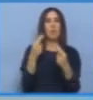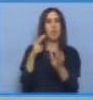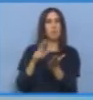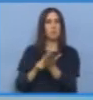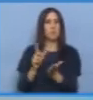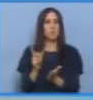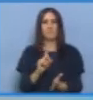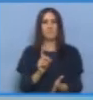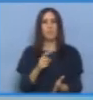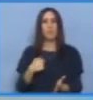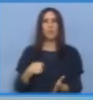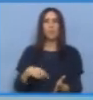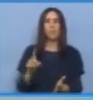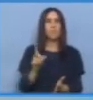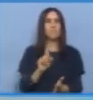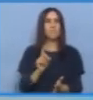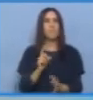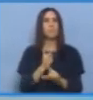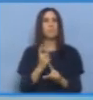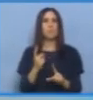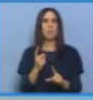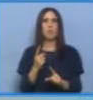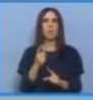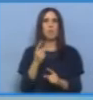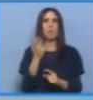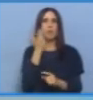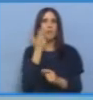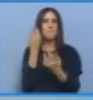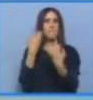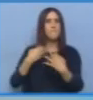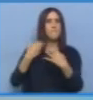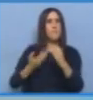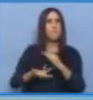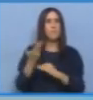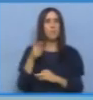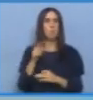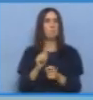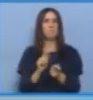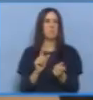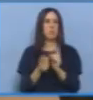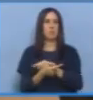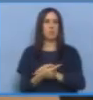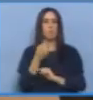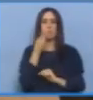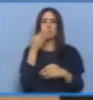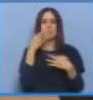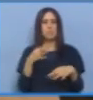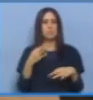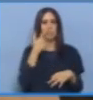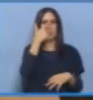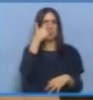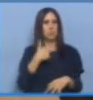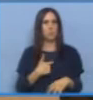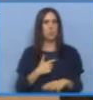e eu não vou para que seja mais glorificado ou que seja enaltecido, muito pelo contrário. Sou uma pessoa simples, uma pessoa